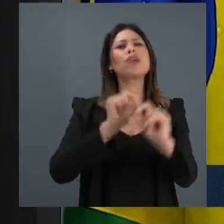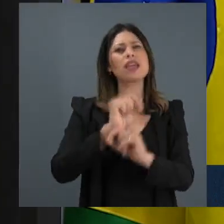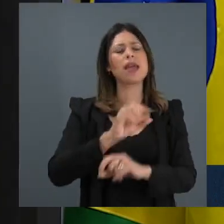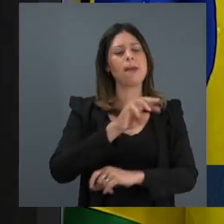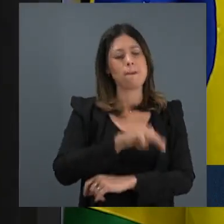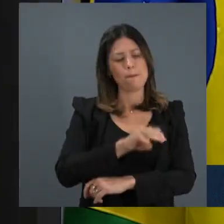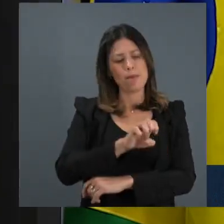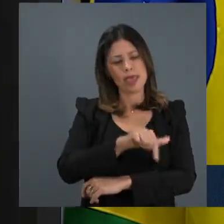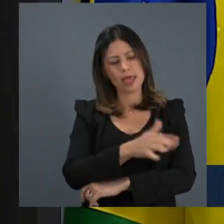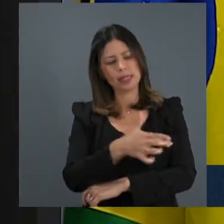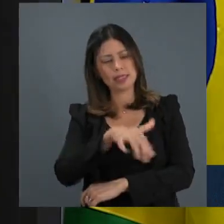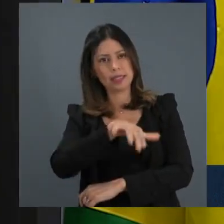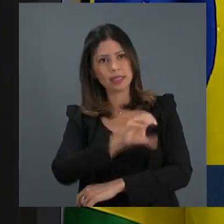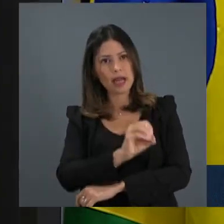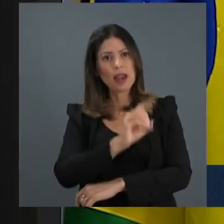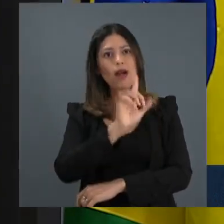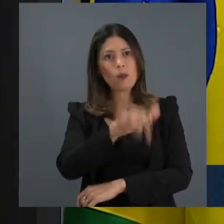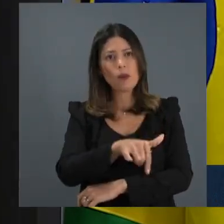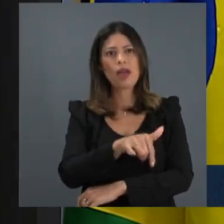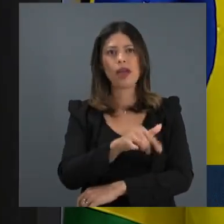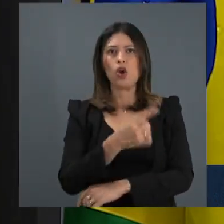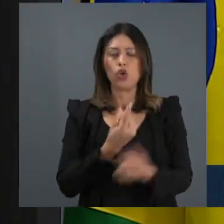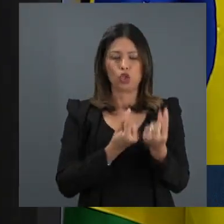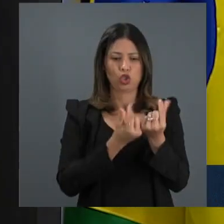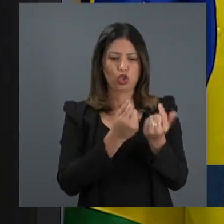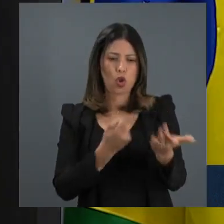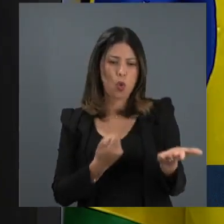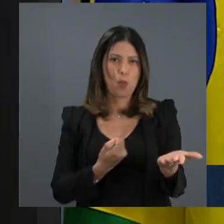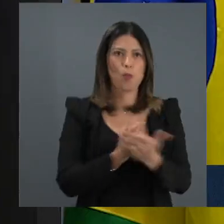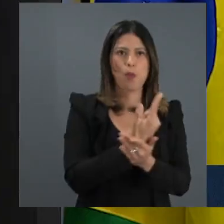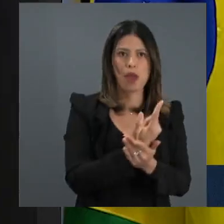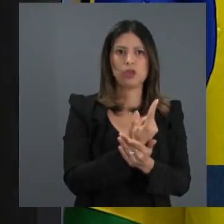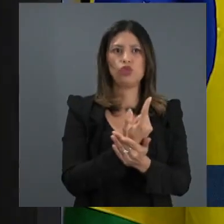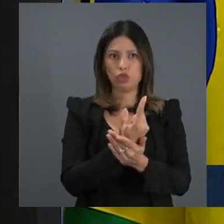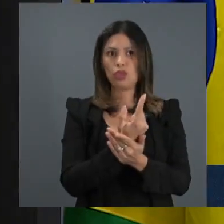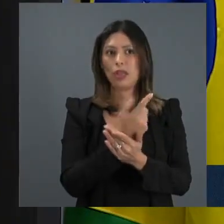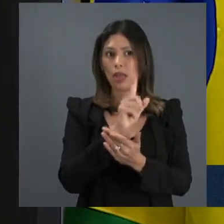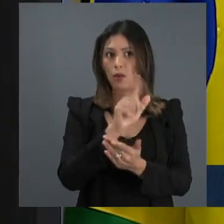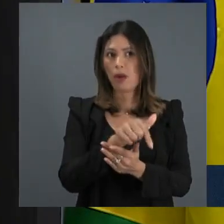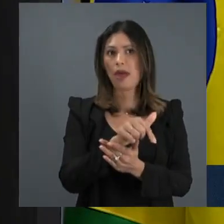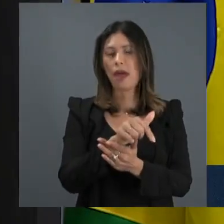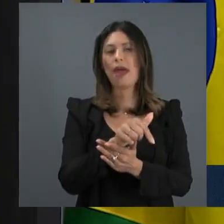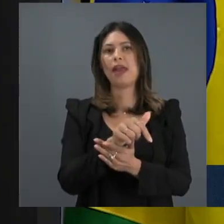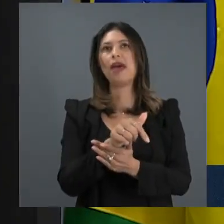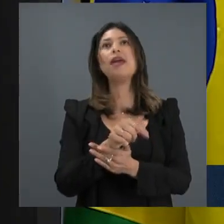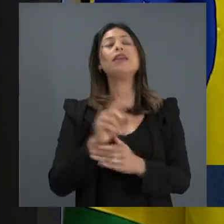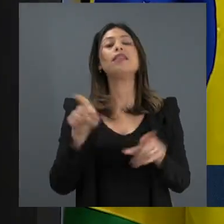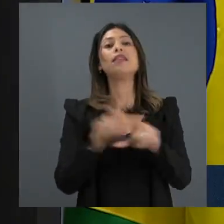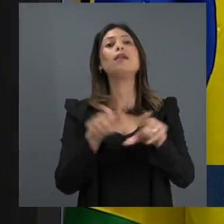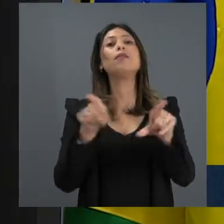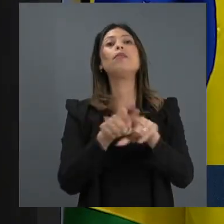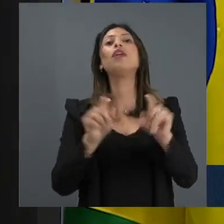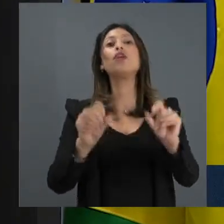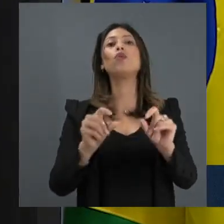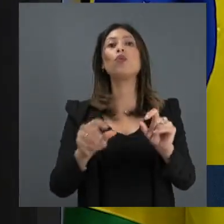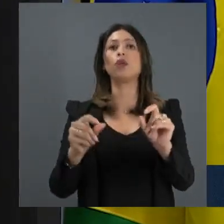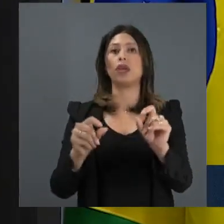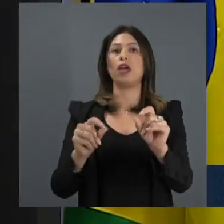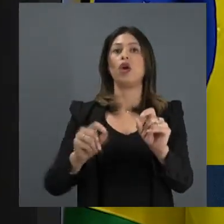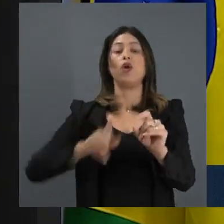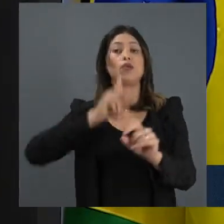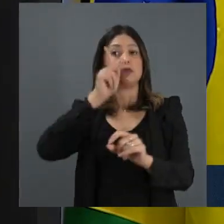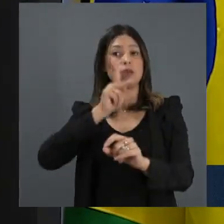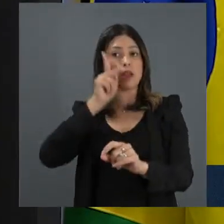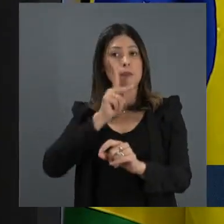mensalão, pois se resumia ao pagamento de uma gorda mesada aos parlamentares que votassem com o governo no Congresso